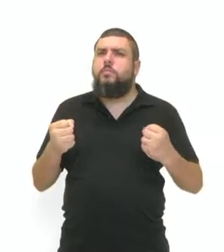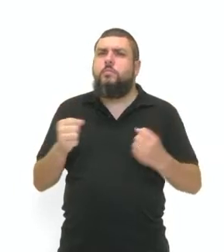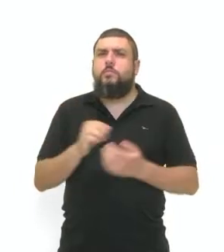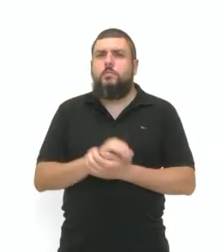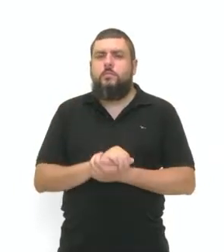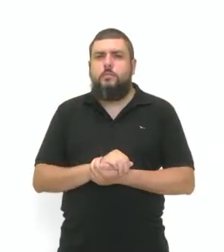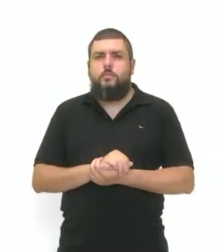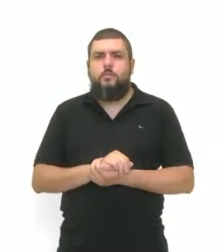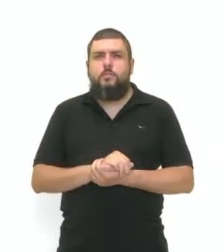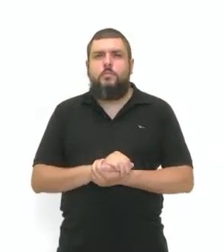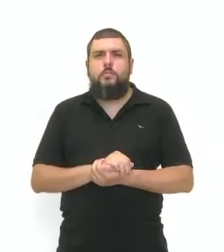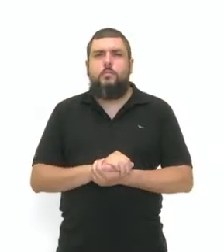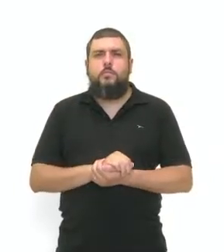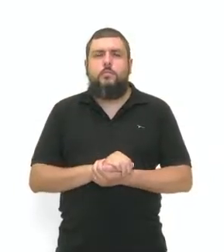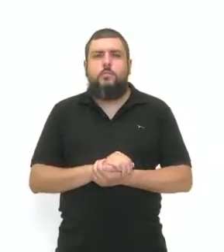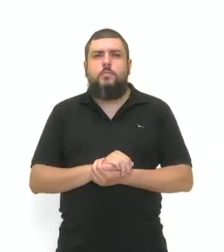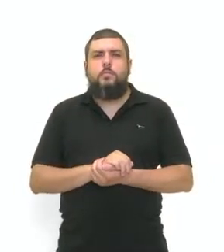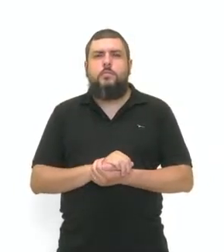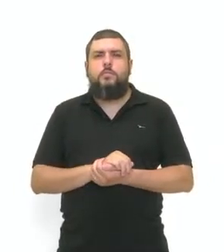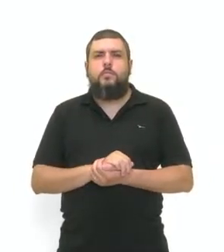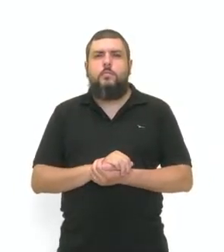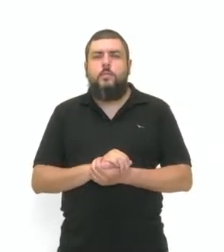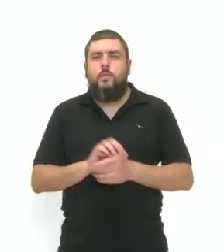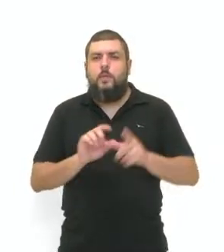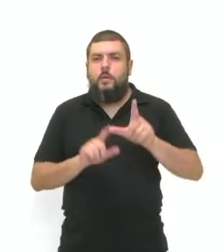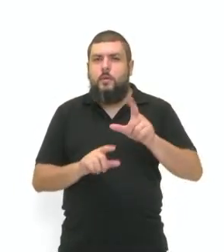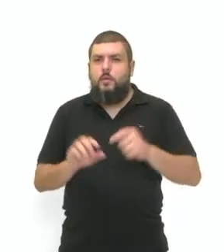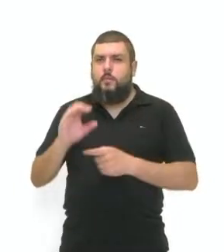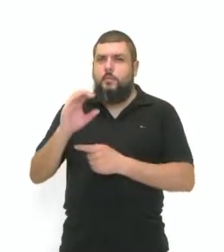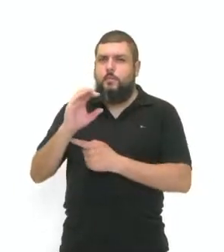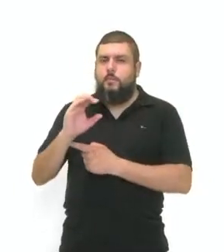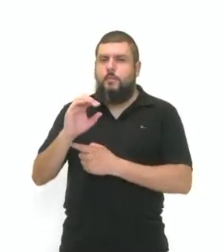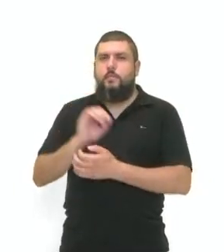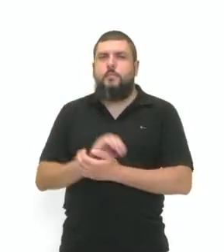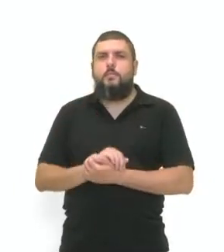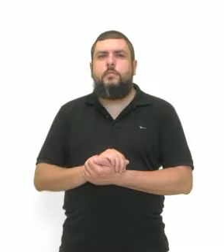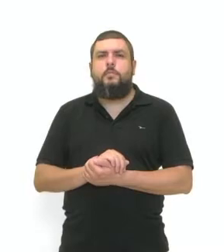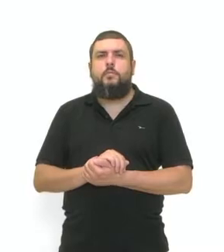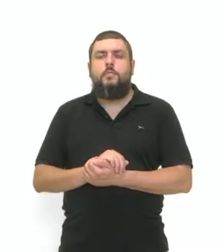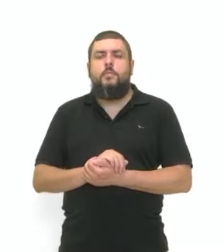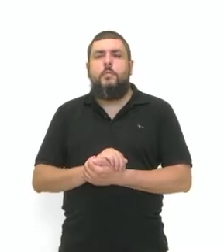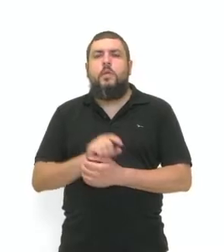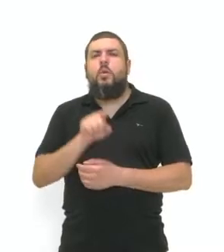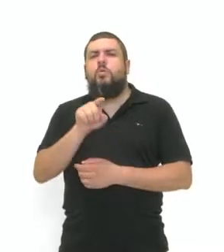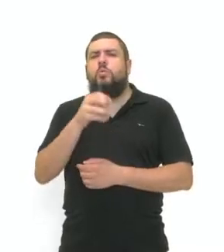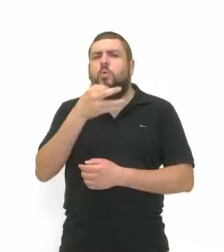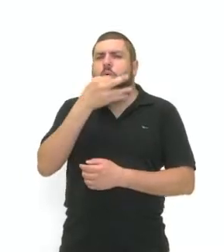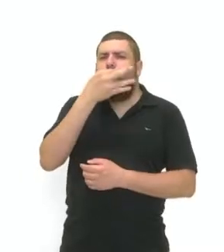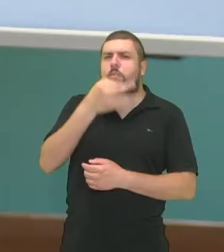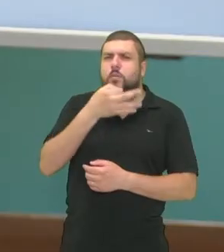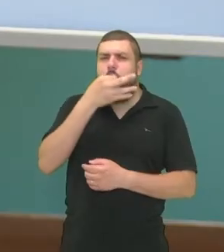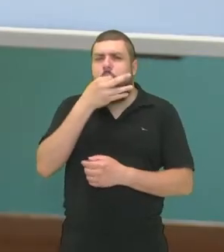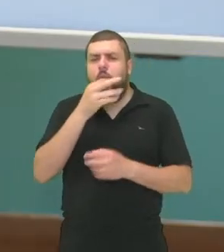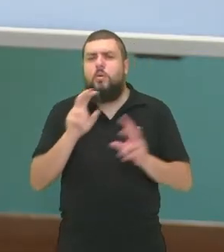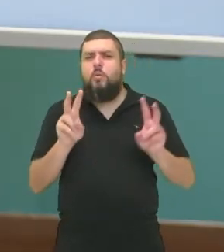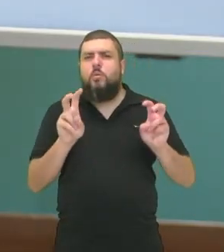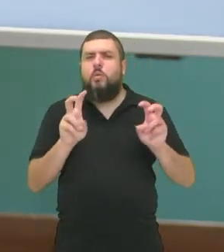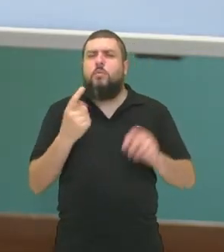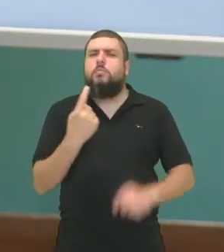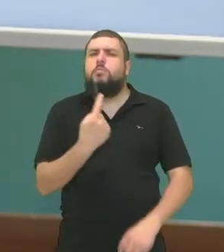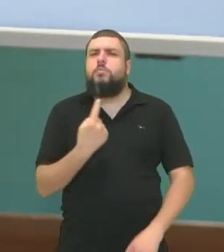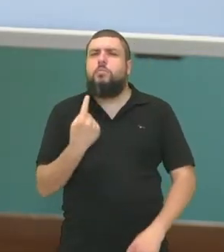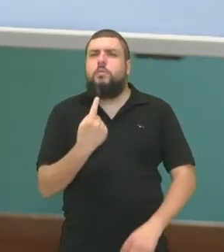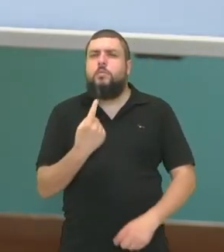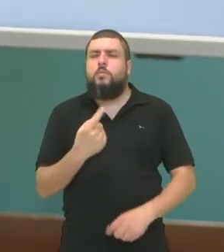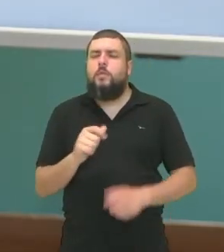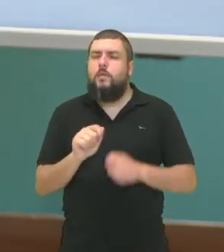Para fechar a atividade 2, nós temos a letra C. Qual a sua opinião sobre solidão? Então,